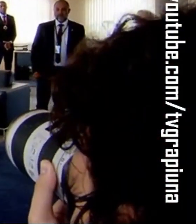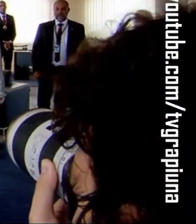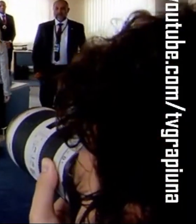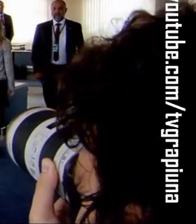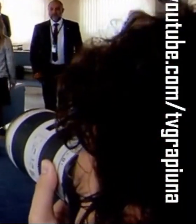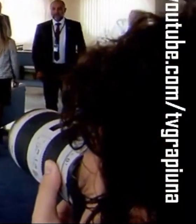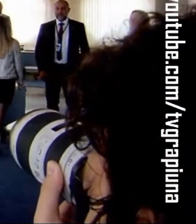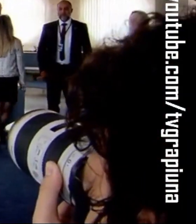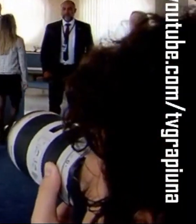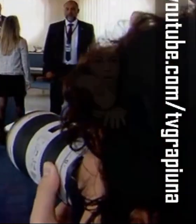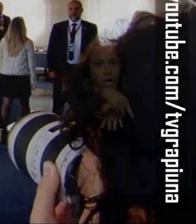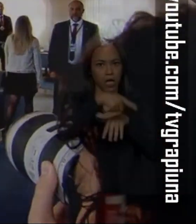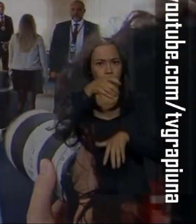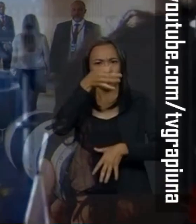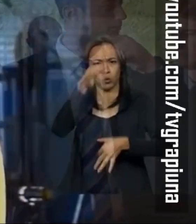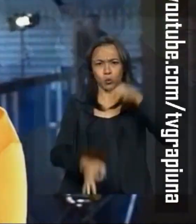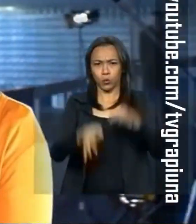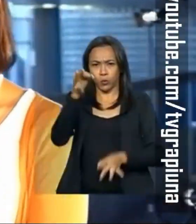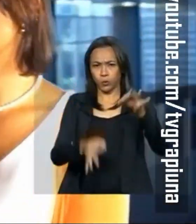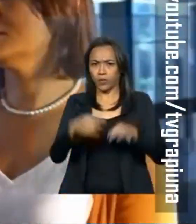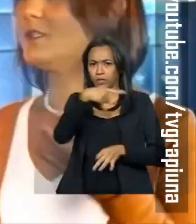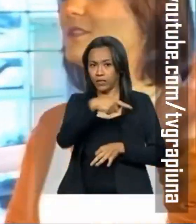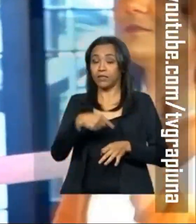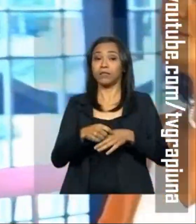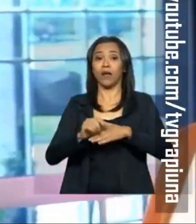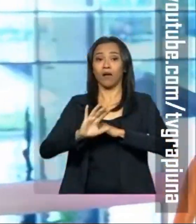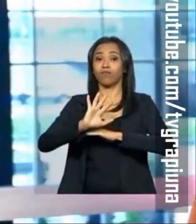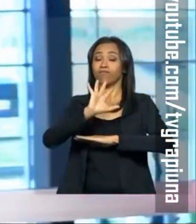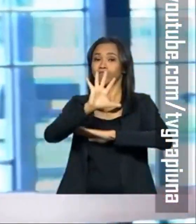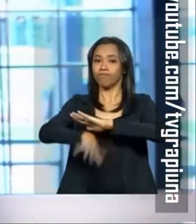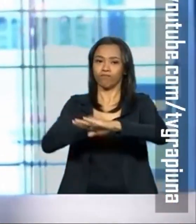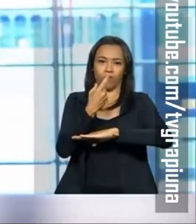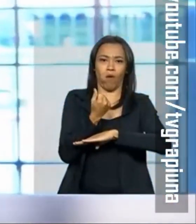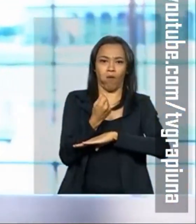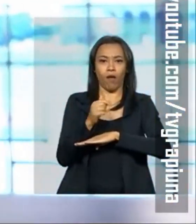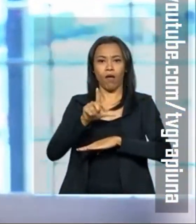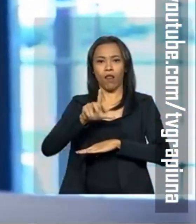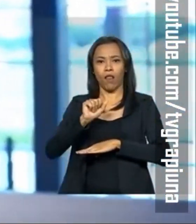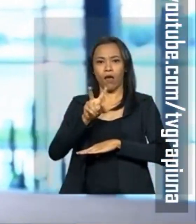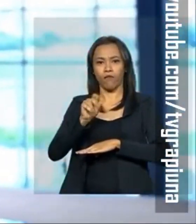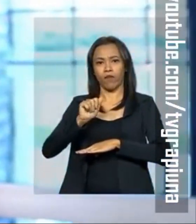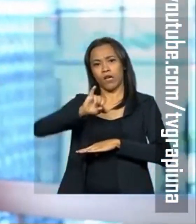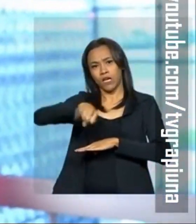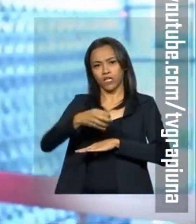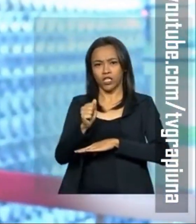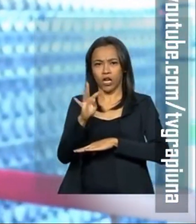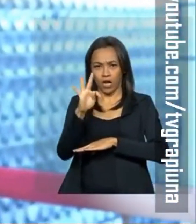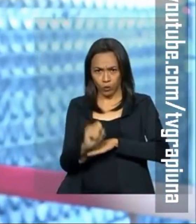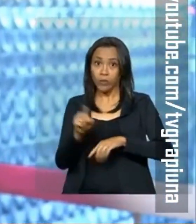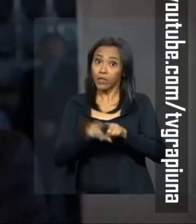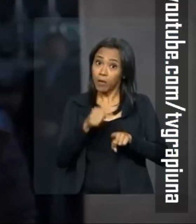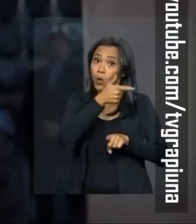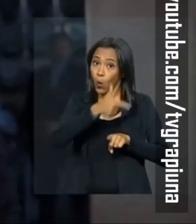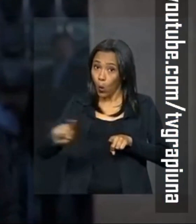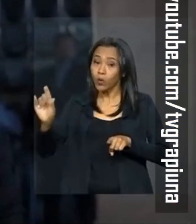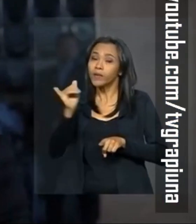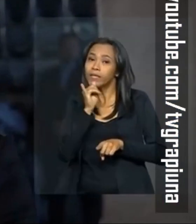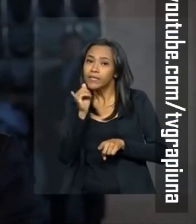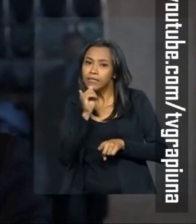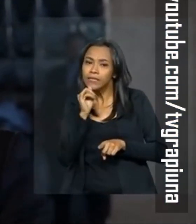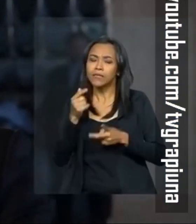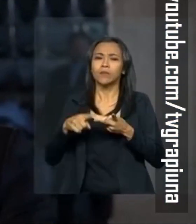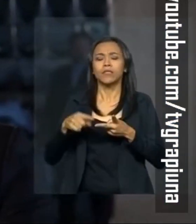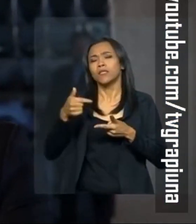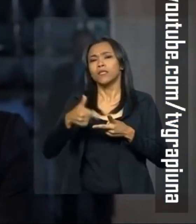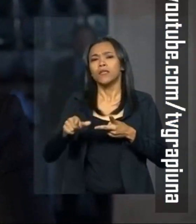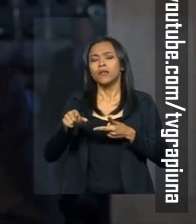entre o palácio do planalto e governadores nesta sexta-feira o presidente bolsonaro decidiu prorrogar a presença de tropas